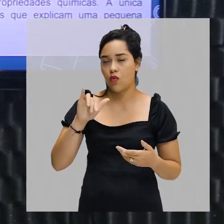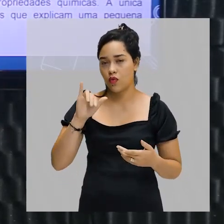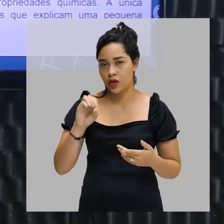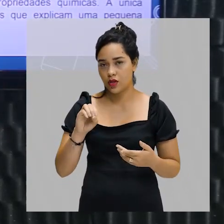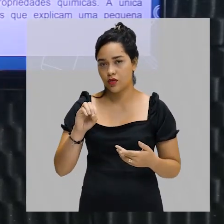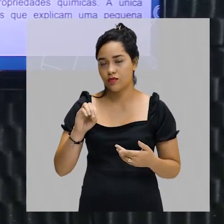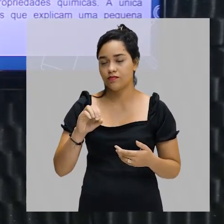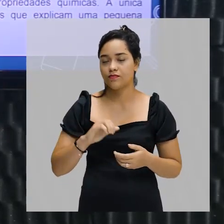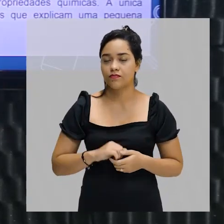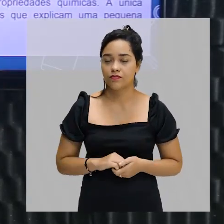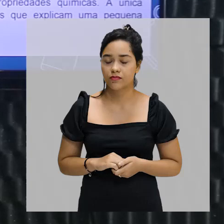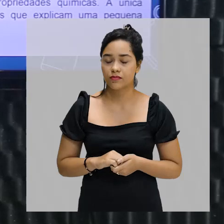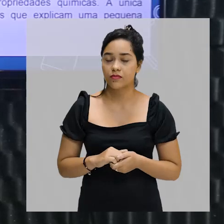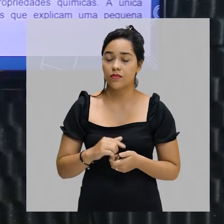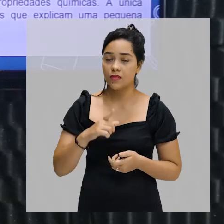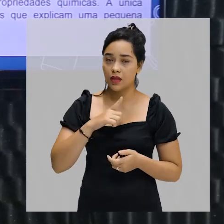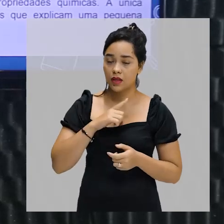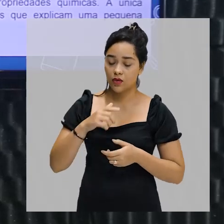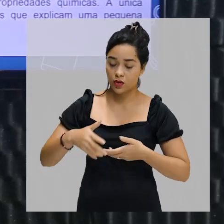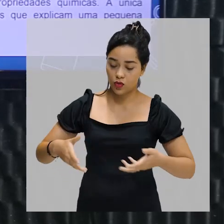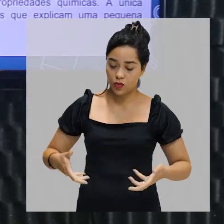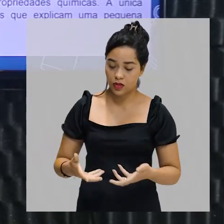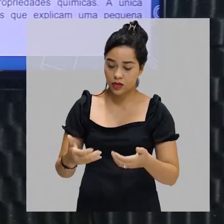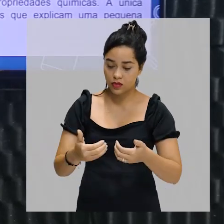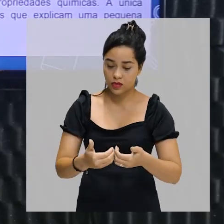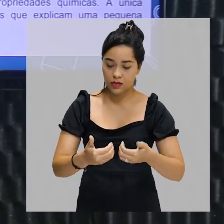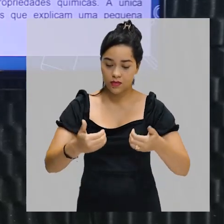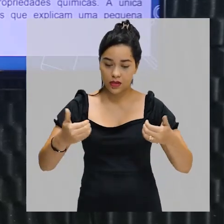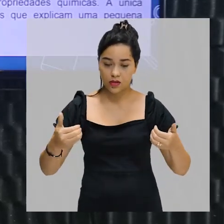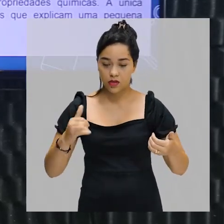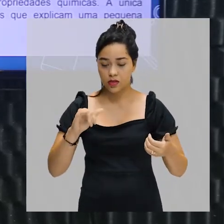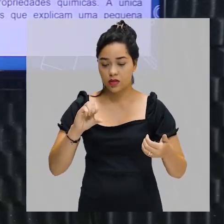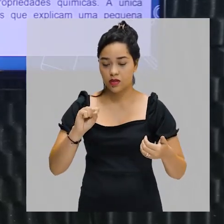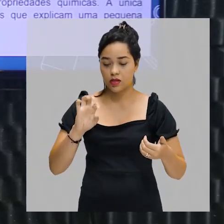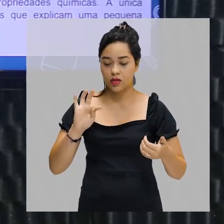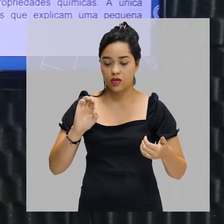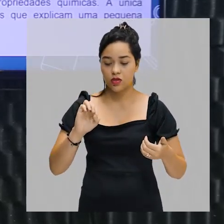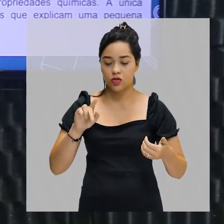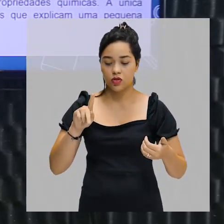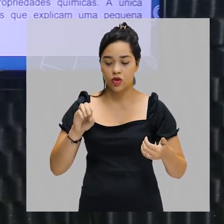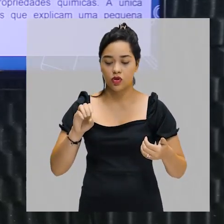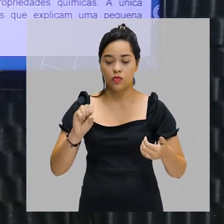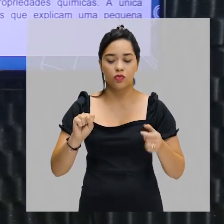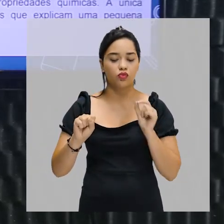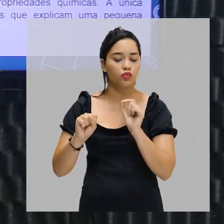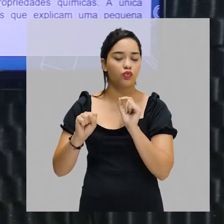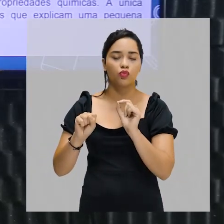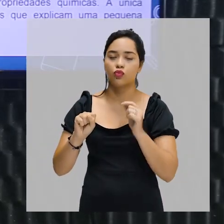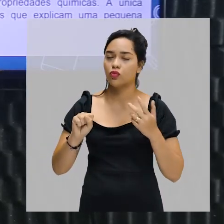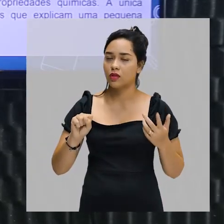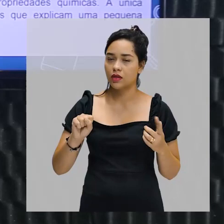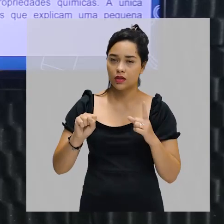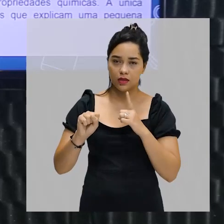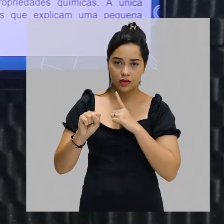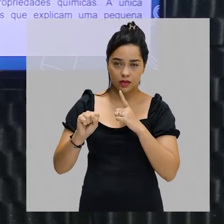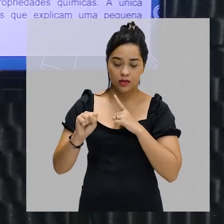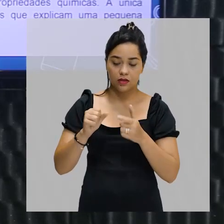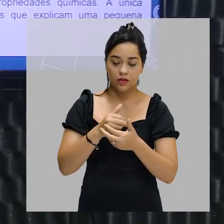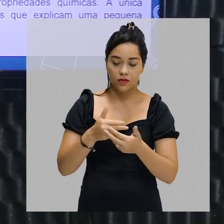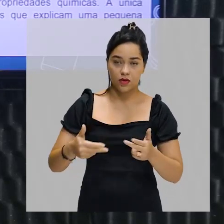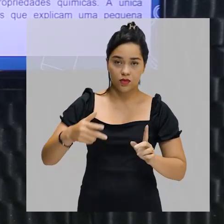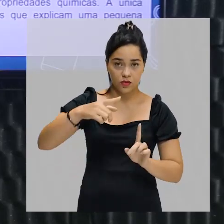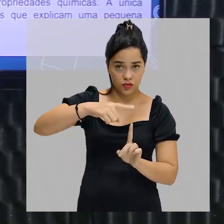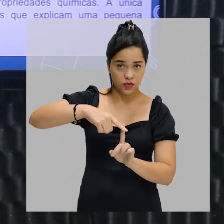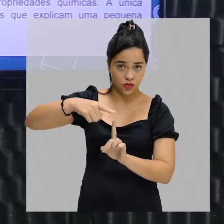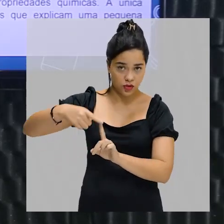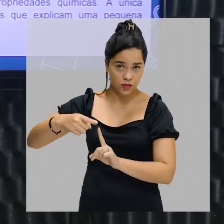enriquecido. Isso através do processo de separação de isótopos. O que são os isótopos? São elementos,